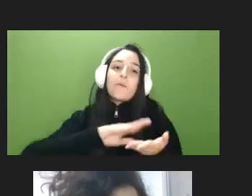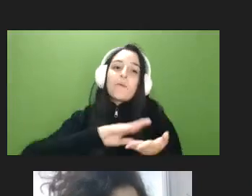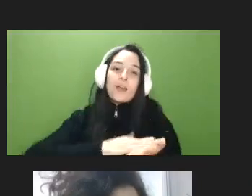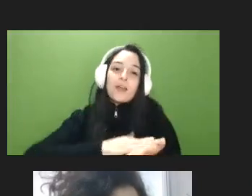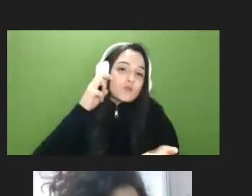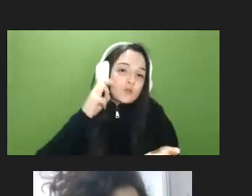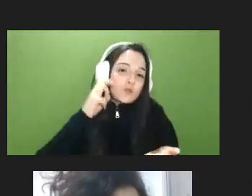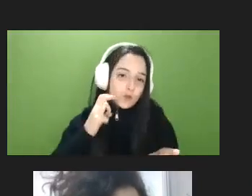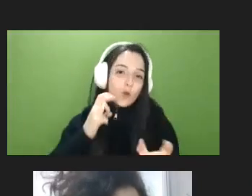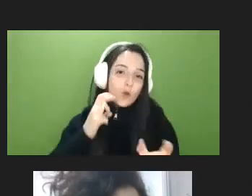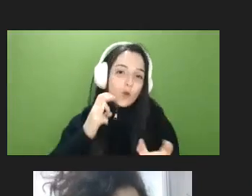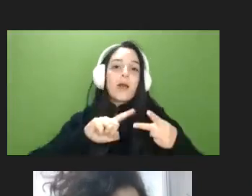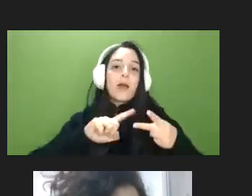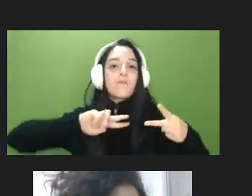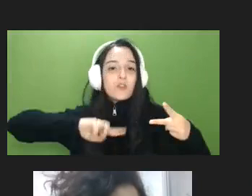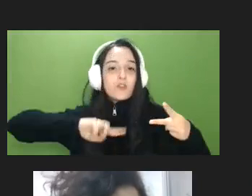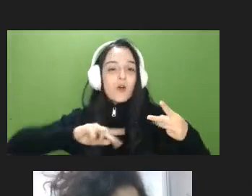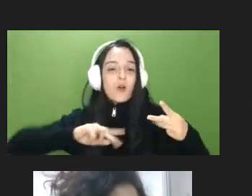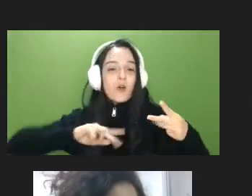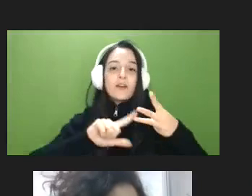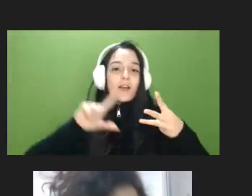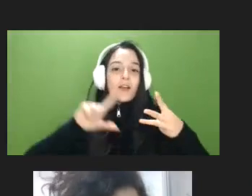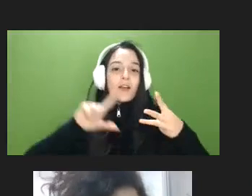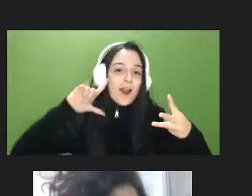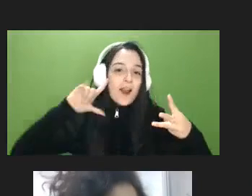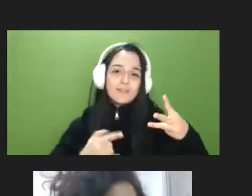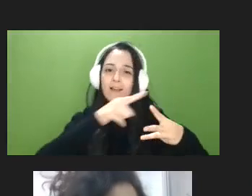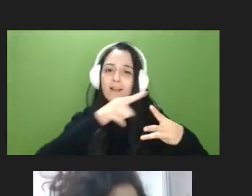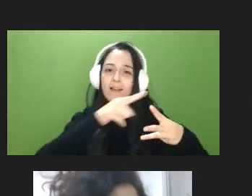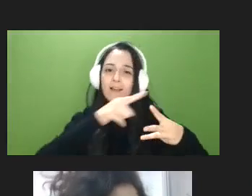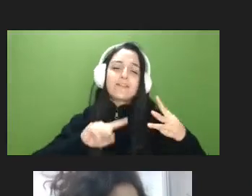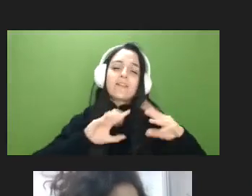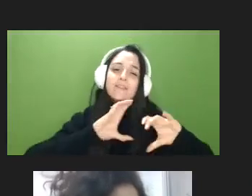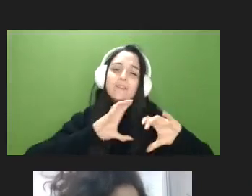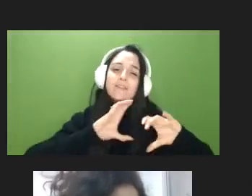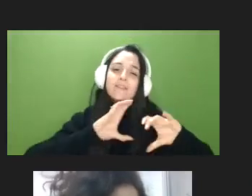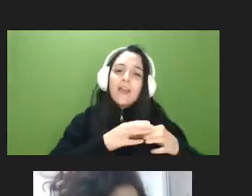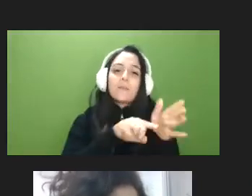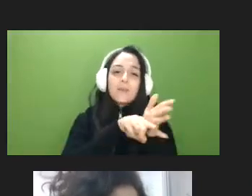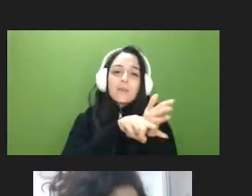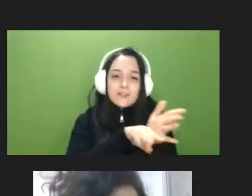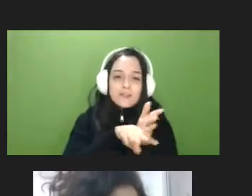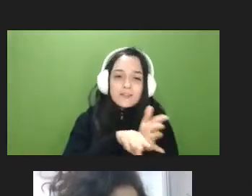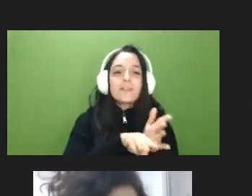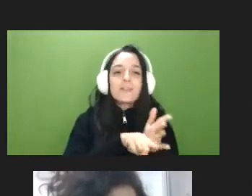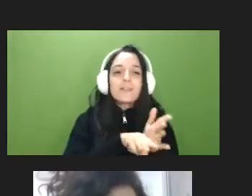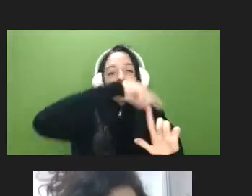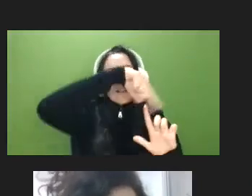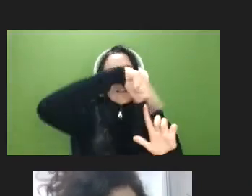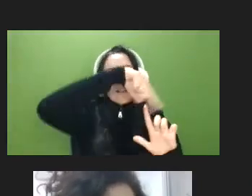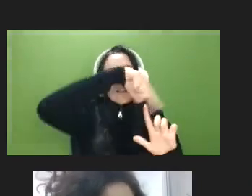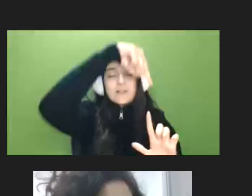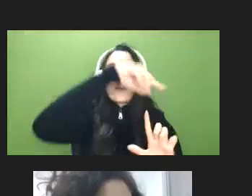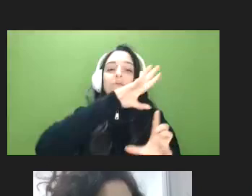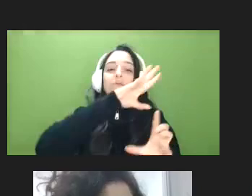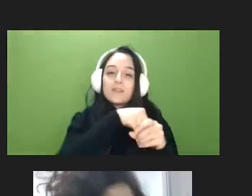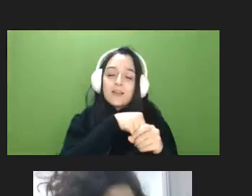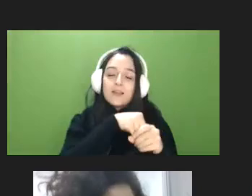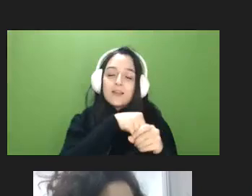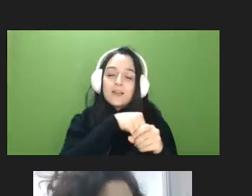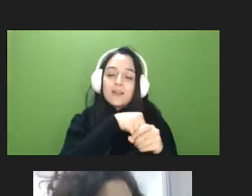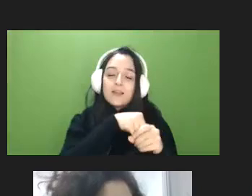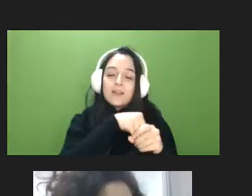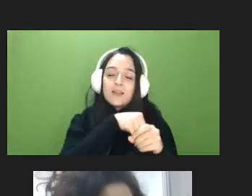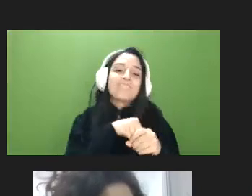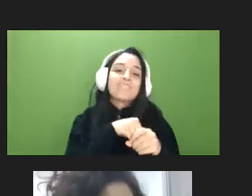da PEGET, do projeto, do Intertrades. Então também a gente já agradece desde já o